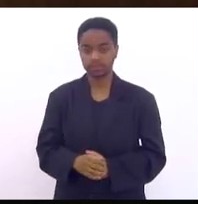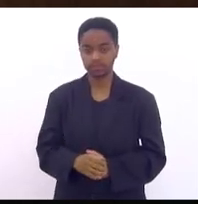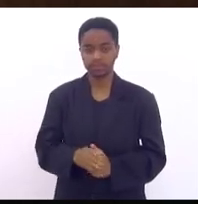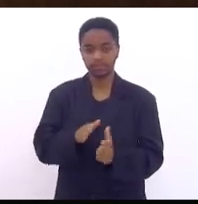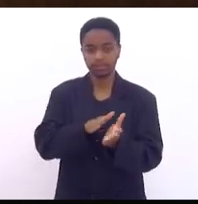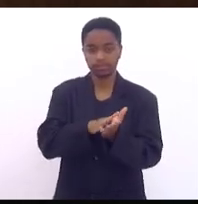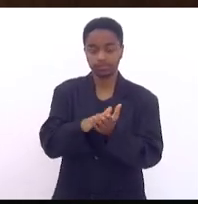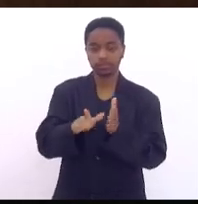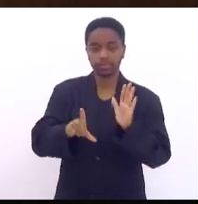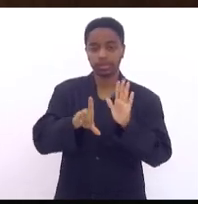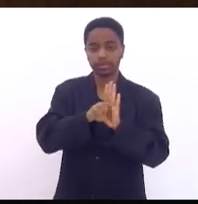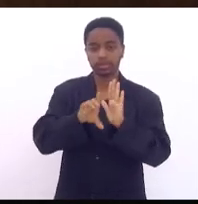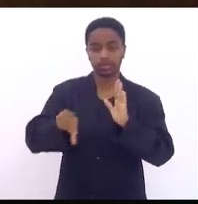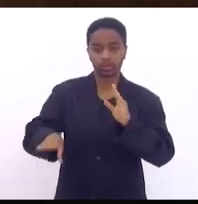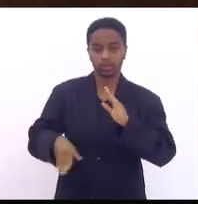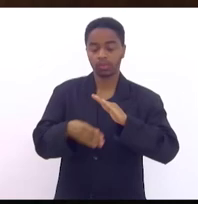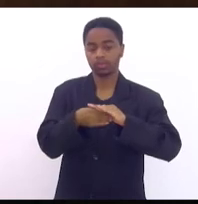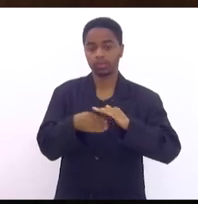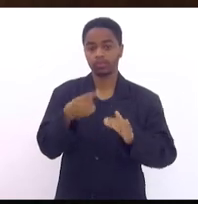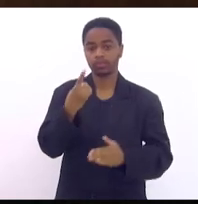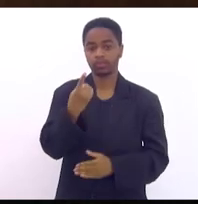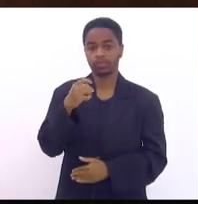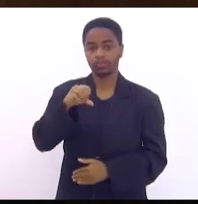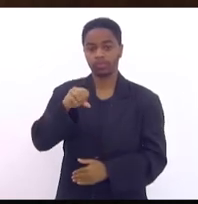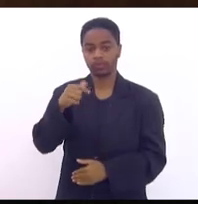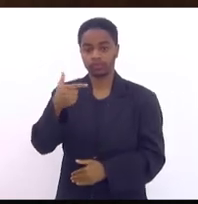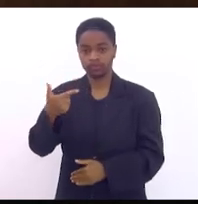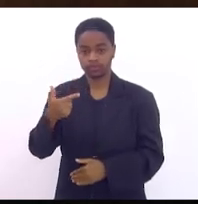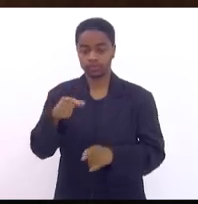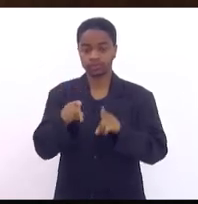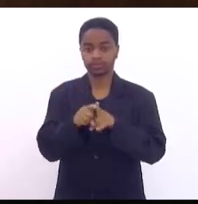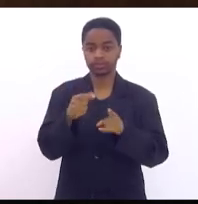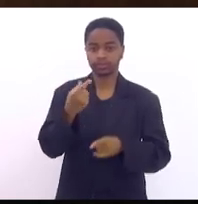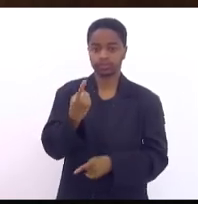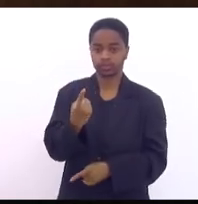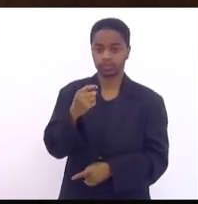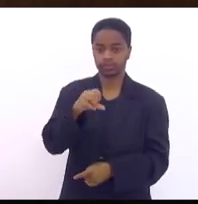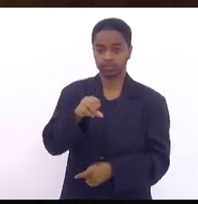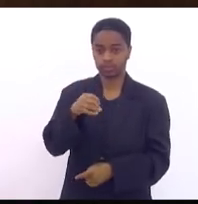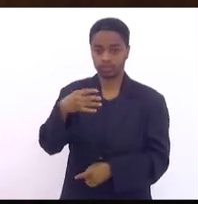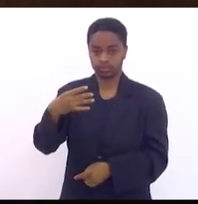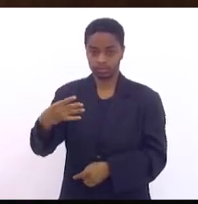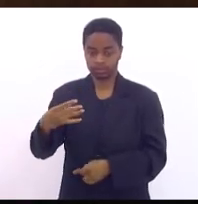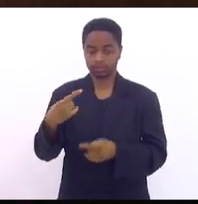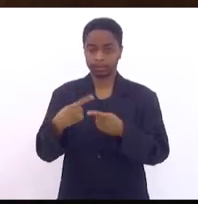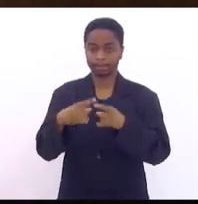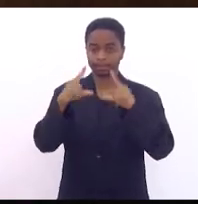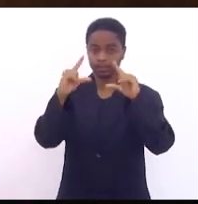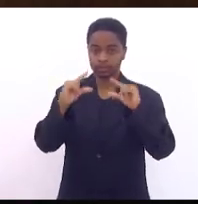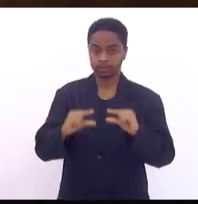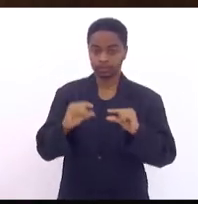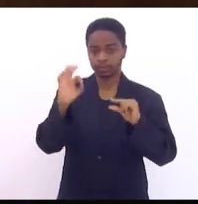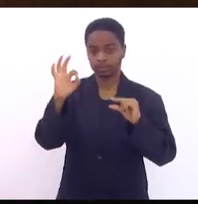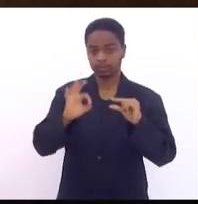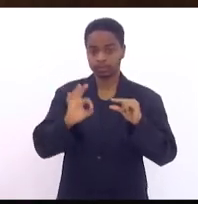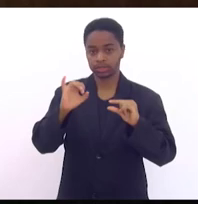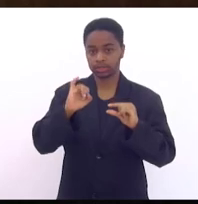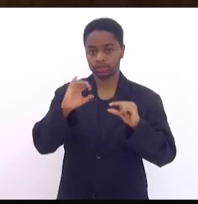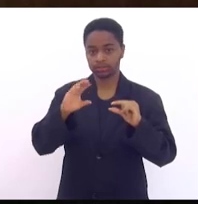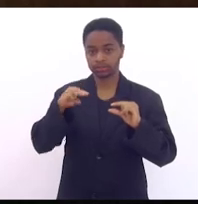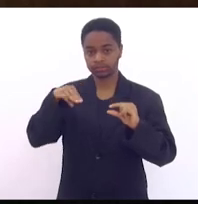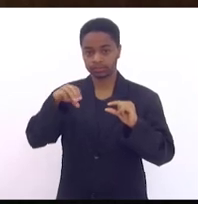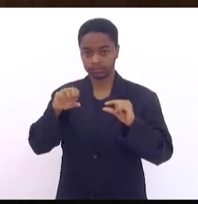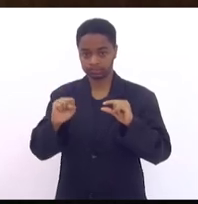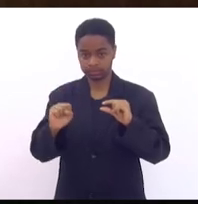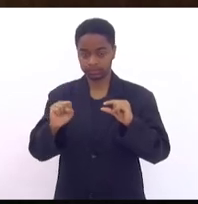leis complementares 192 e 194, que reduziram as alíquotas de ICMS